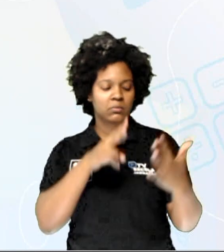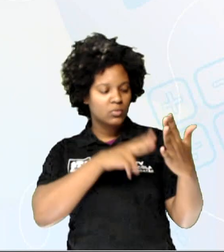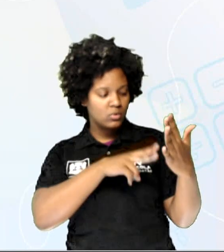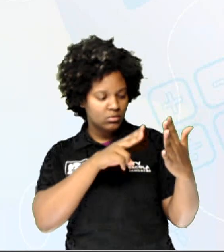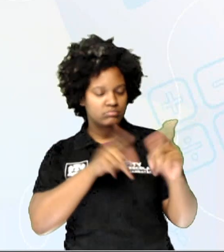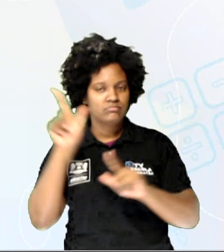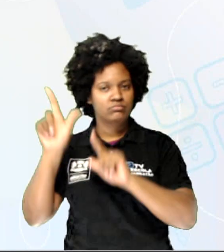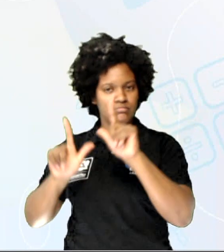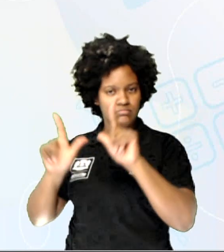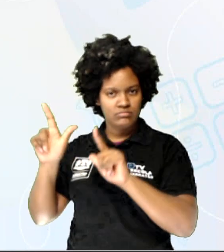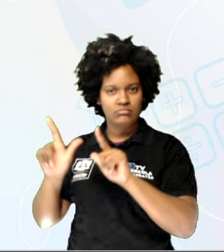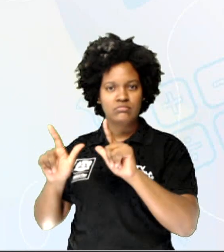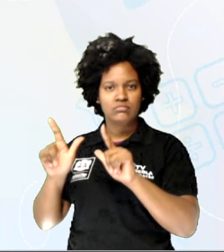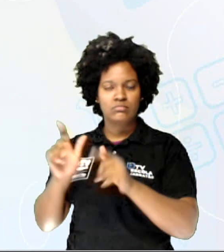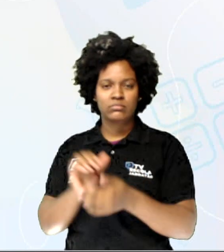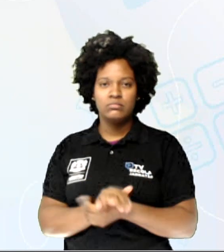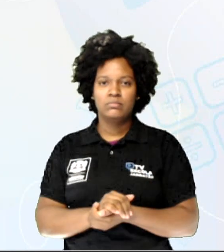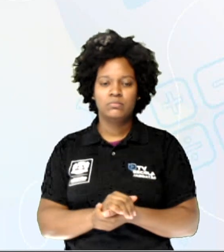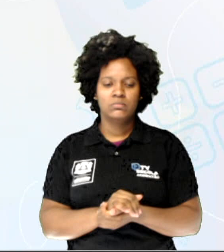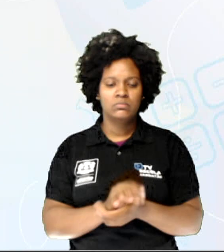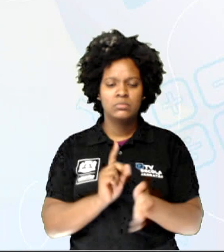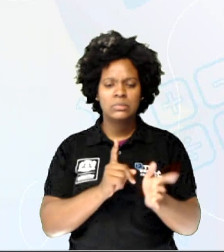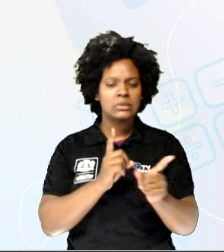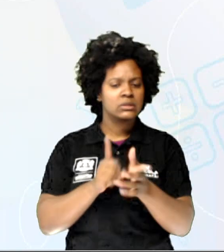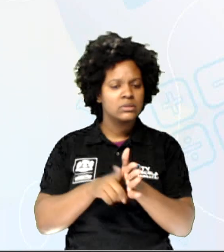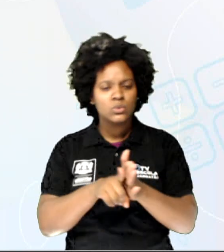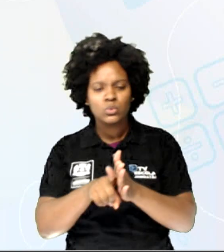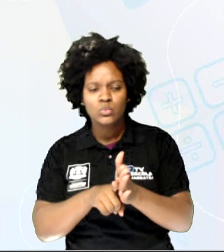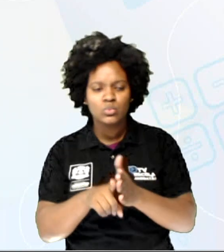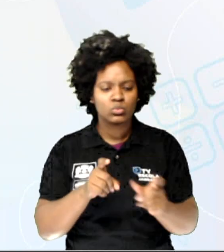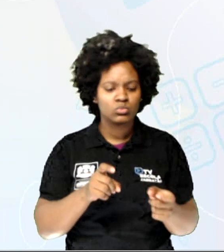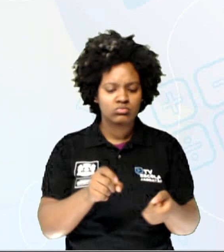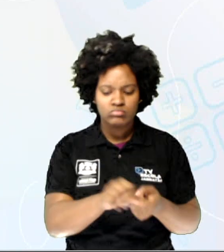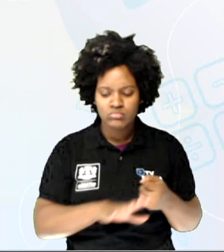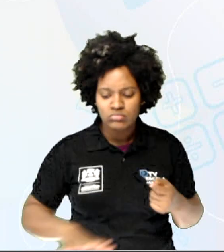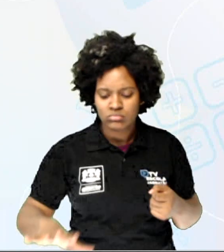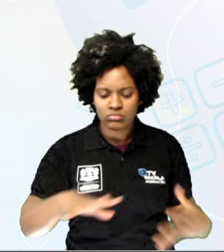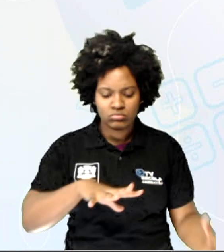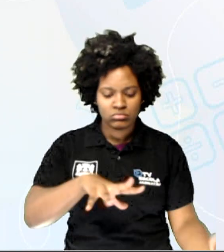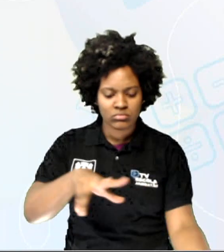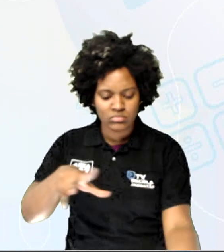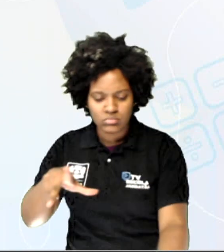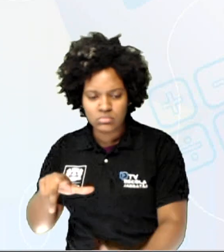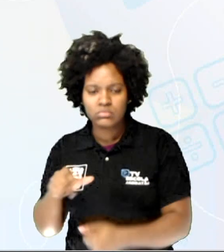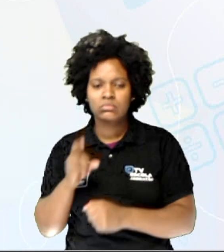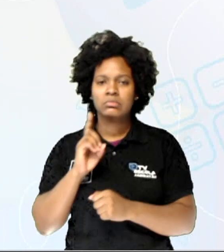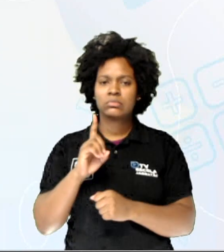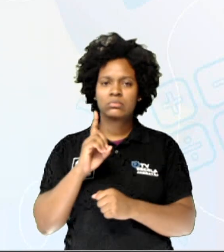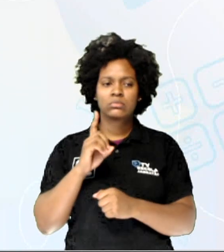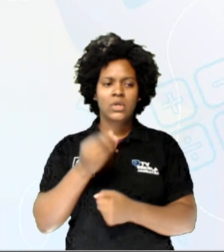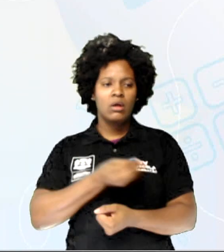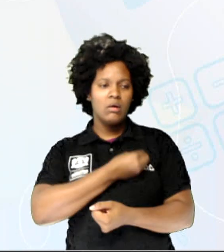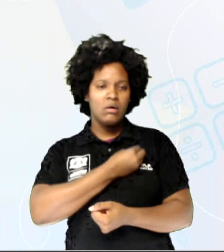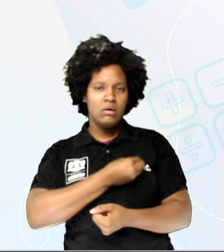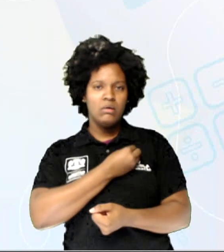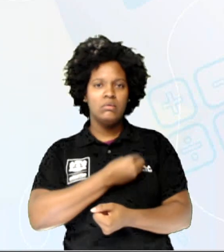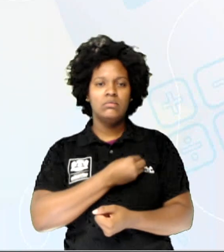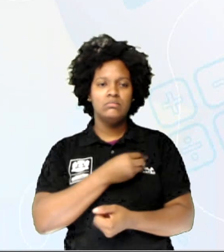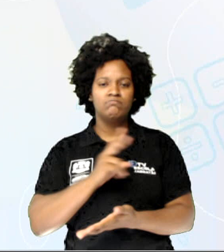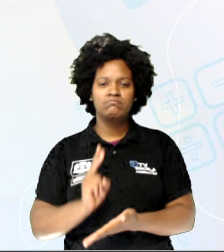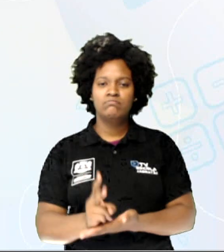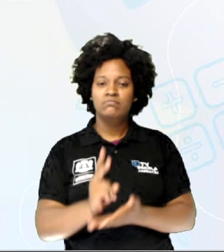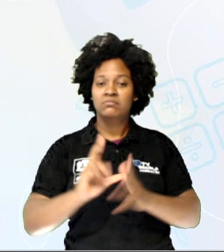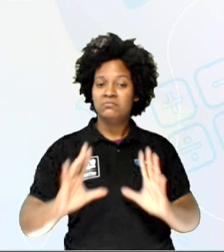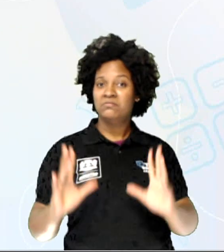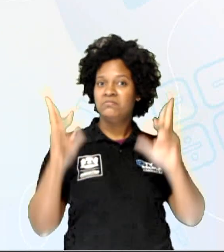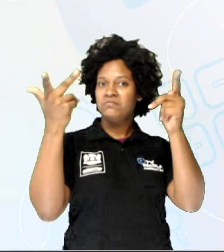telinha de vocês. Procura-se algum lugar no planeta onde a vida seja sempre uma